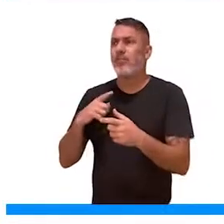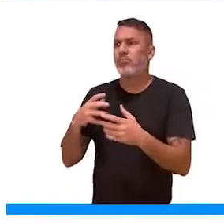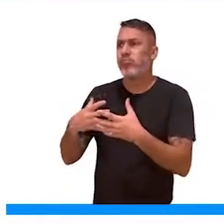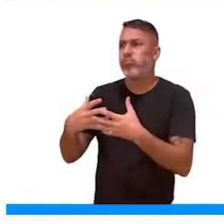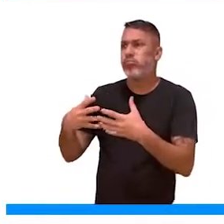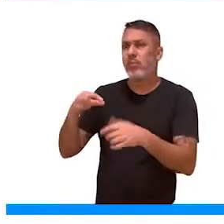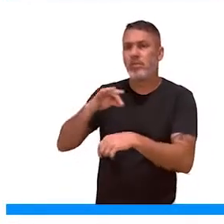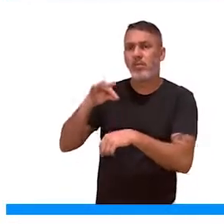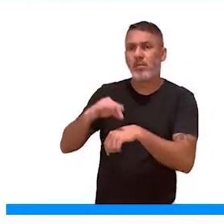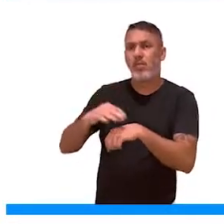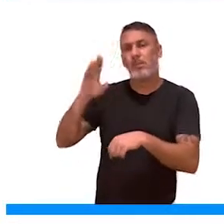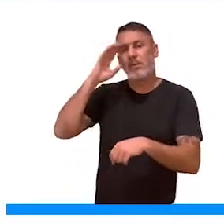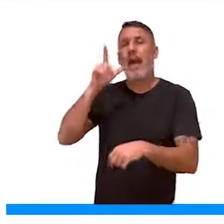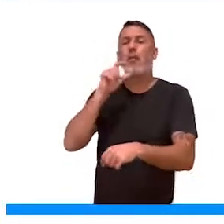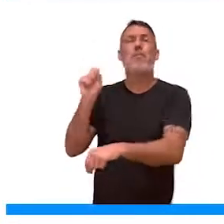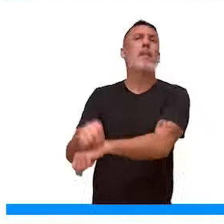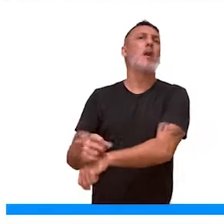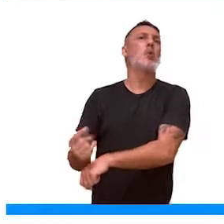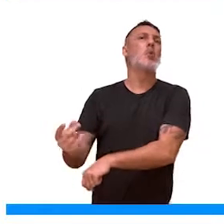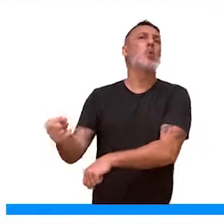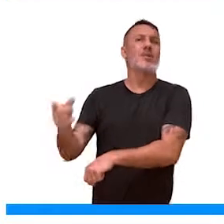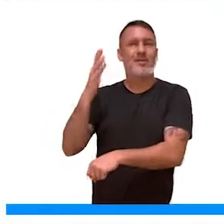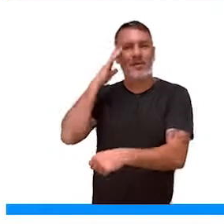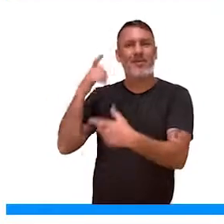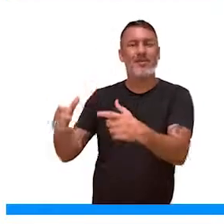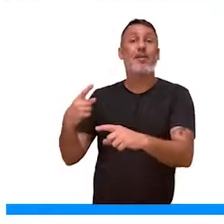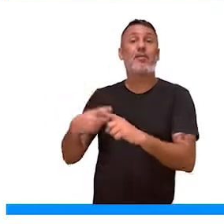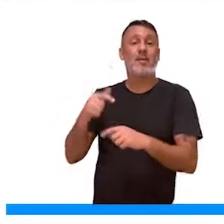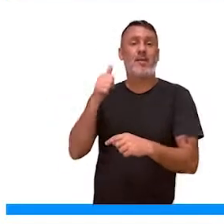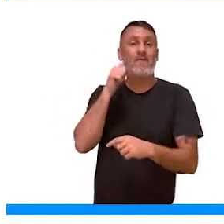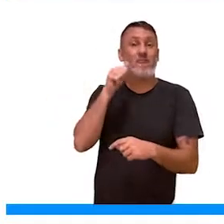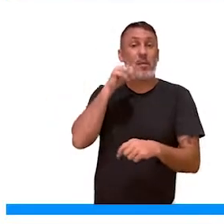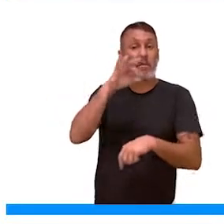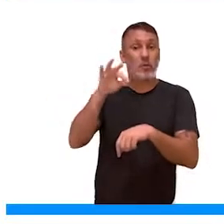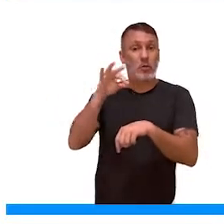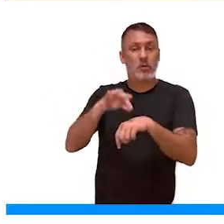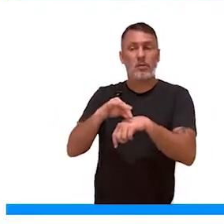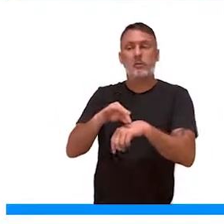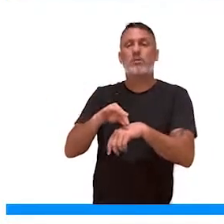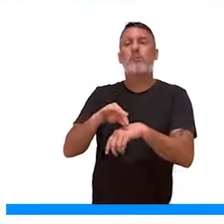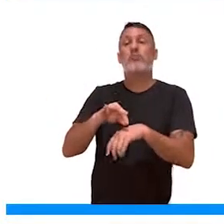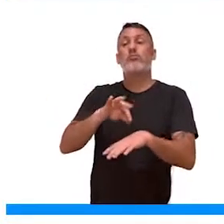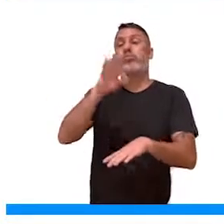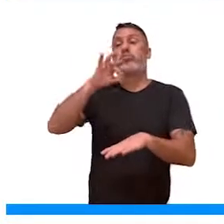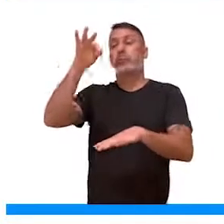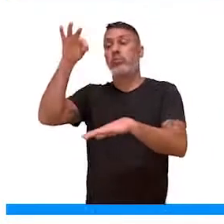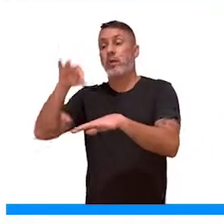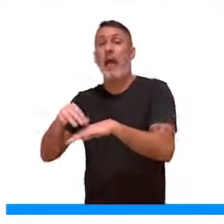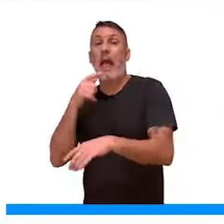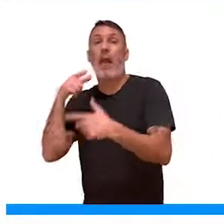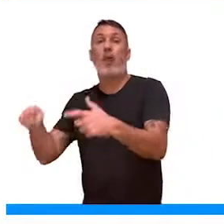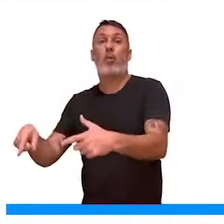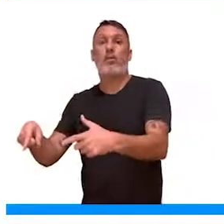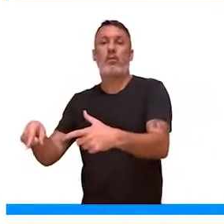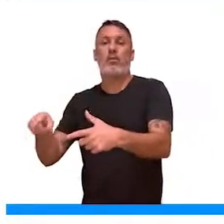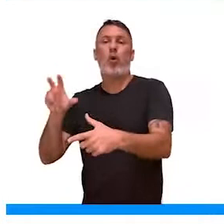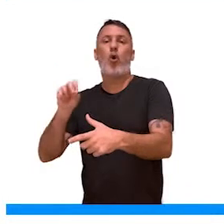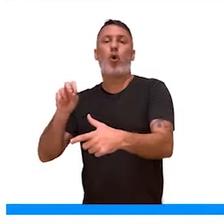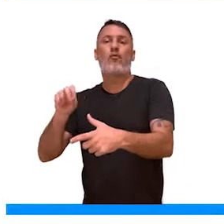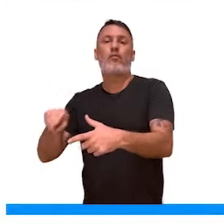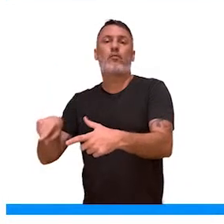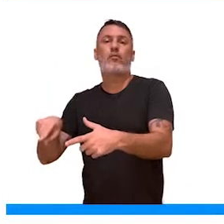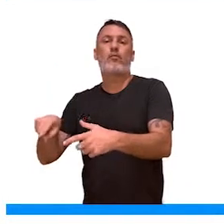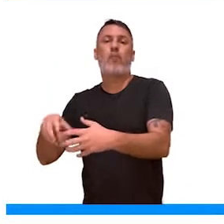de reprodução dele, principalmente a água parada, porque a fêmea do Aedes, ela coloca os ovos nesses